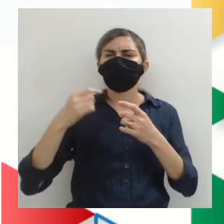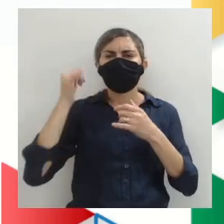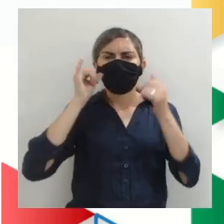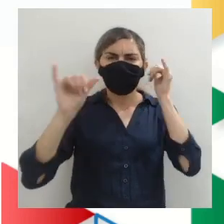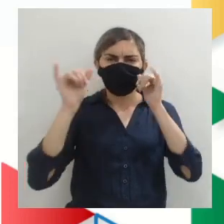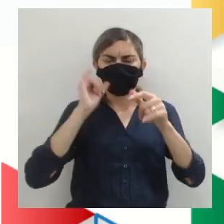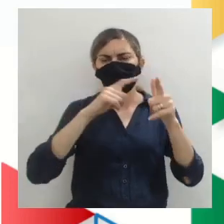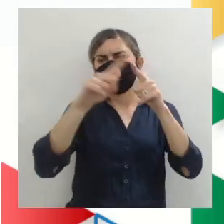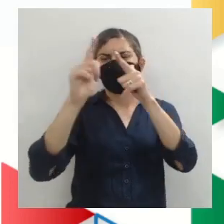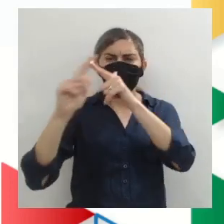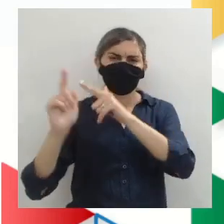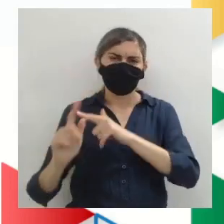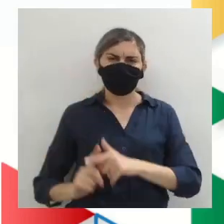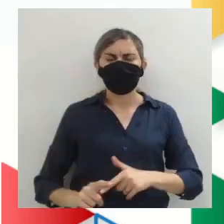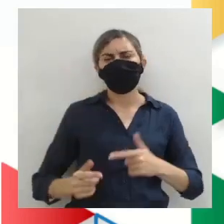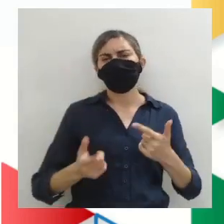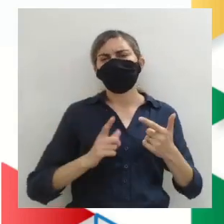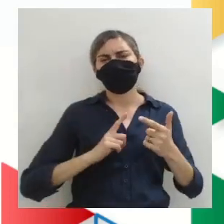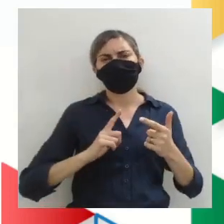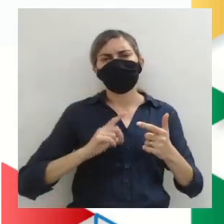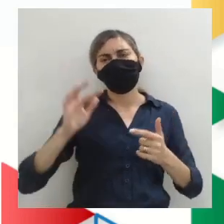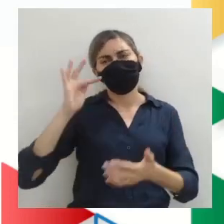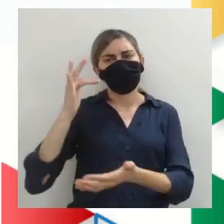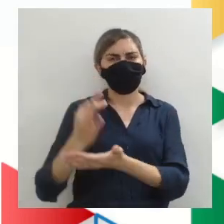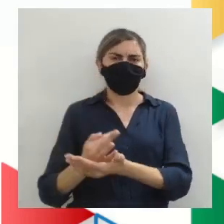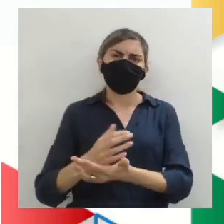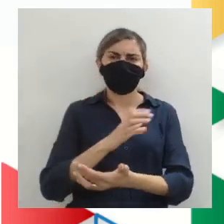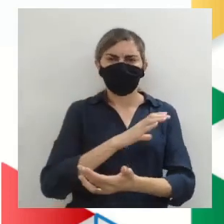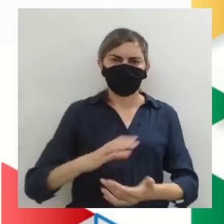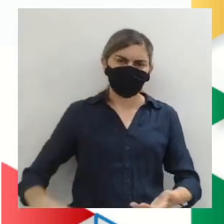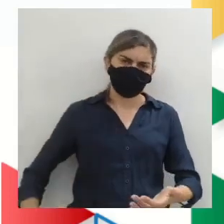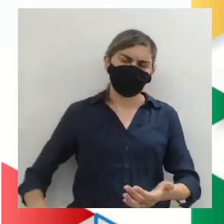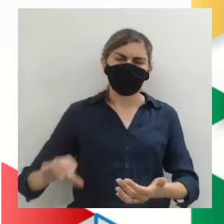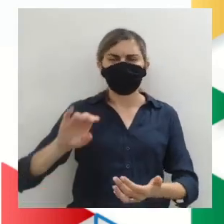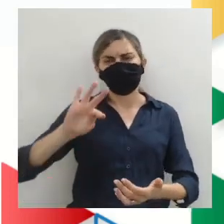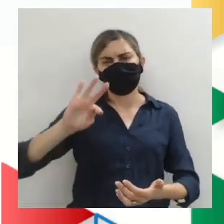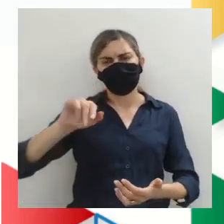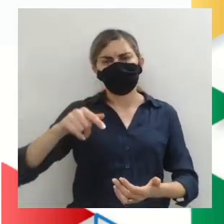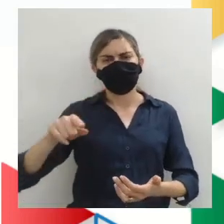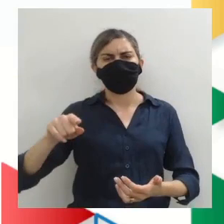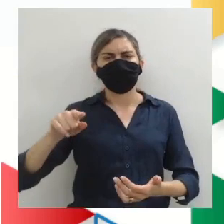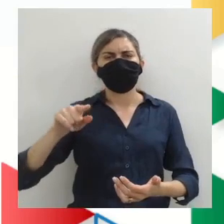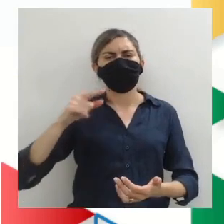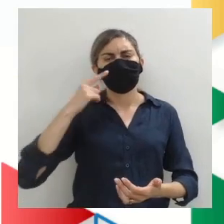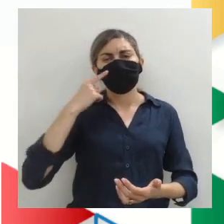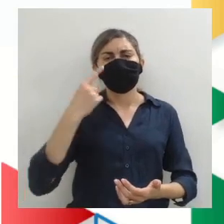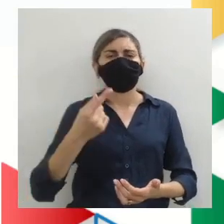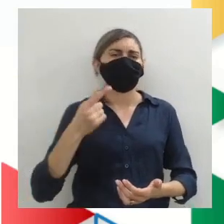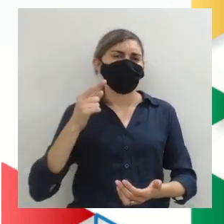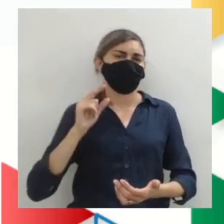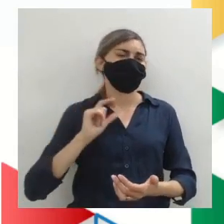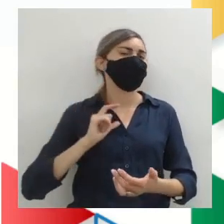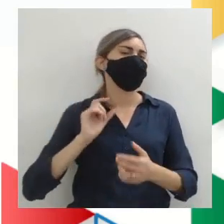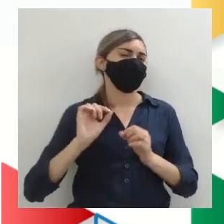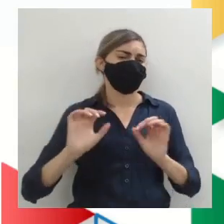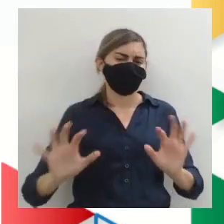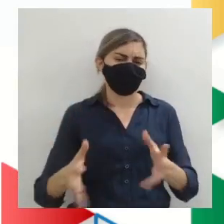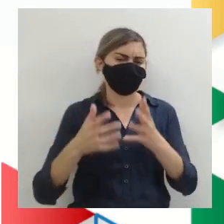combater os problemas enfrentados pela fé cristã. Quais serão? Nesse sentido, eles